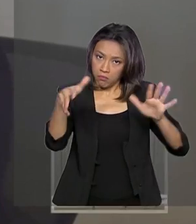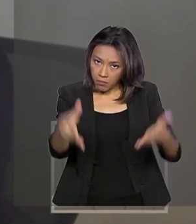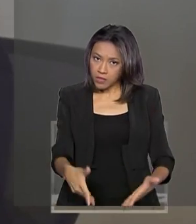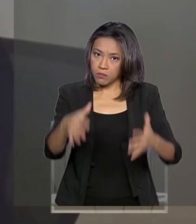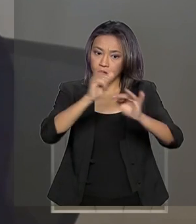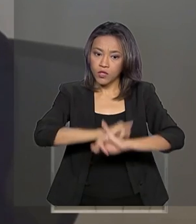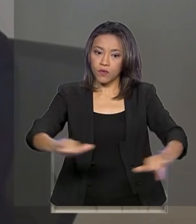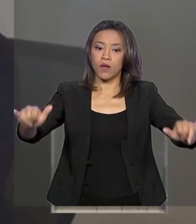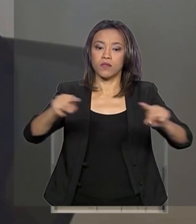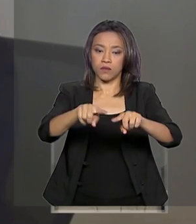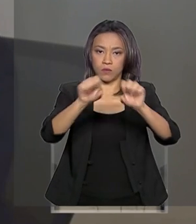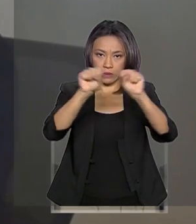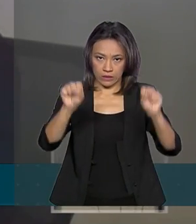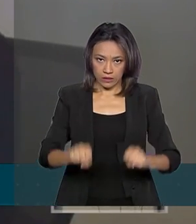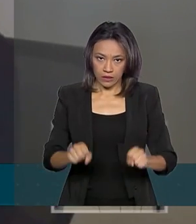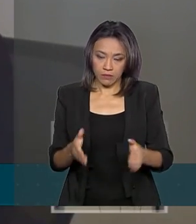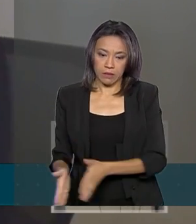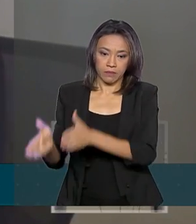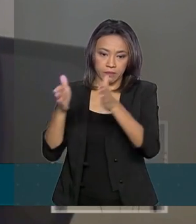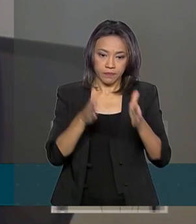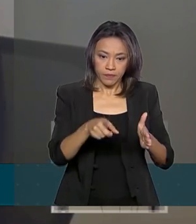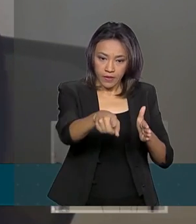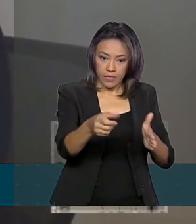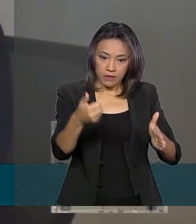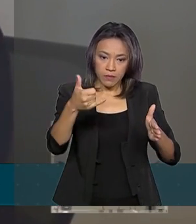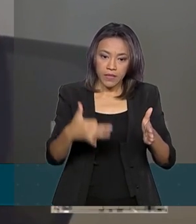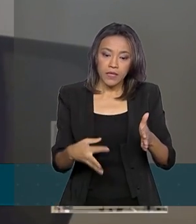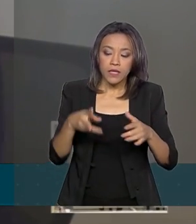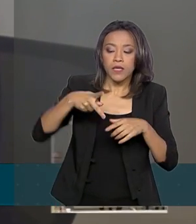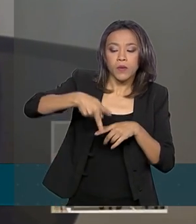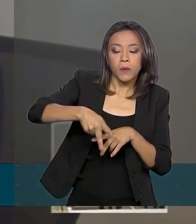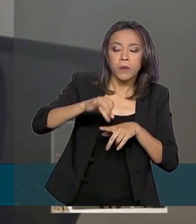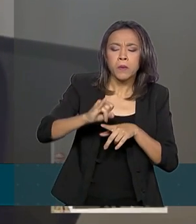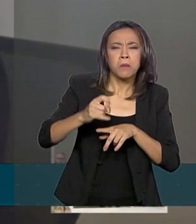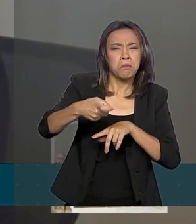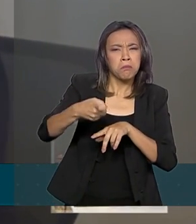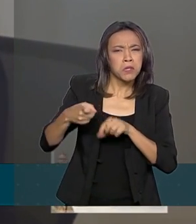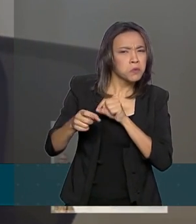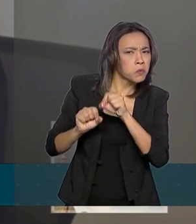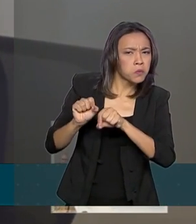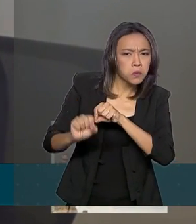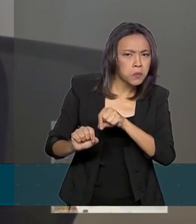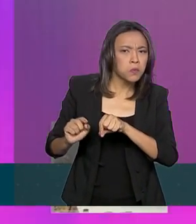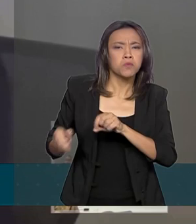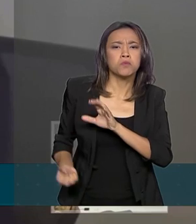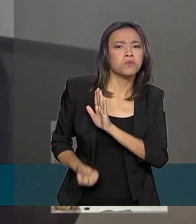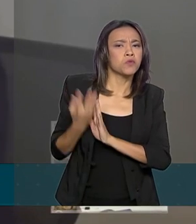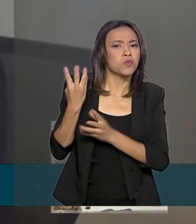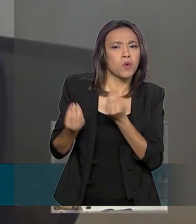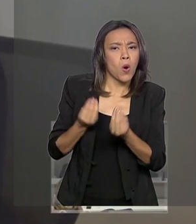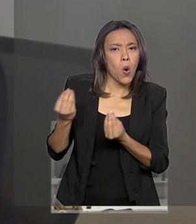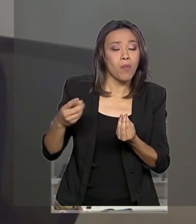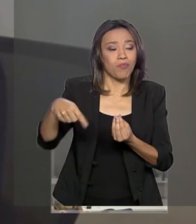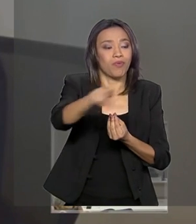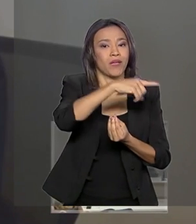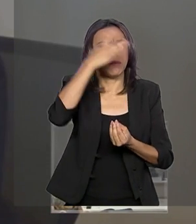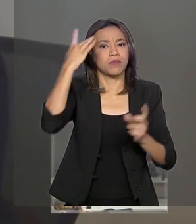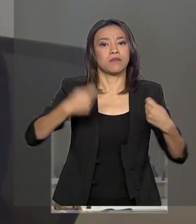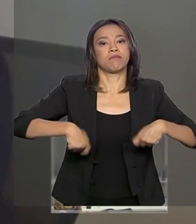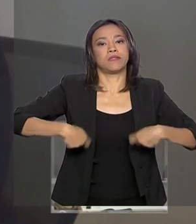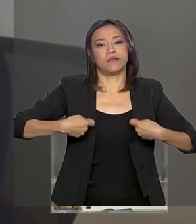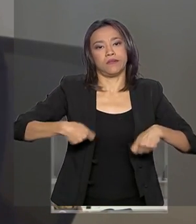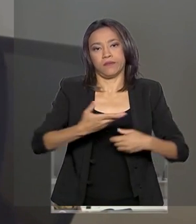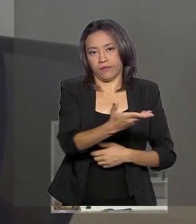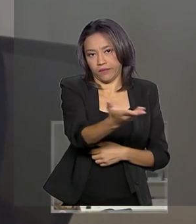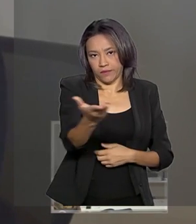O PIX veio, na verdade, de uma necessidade, de uma demanda que as pessoas têm, em geral, e